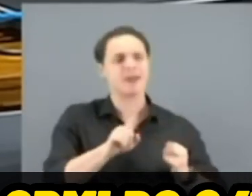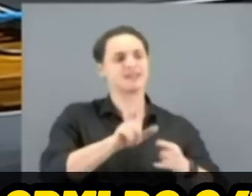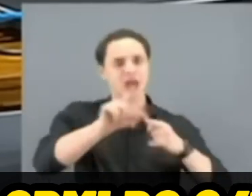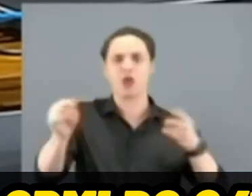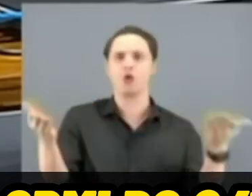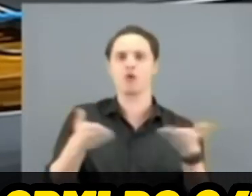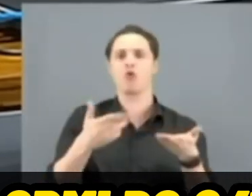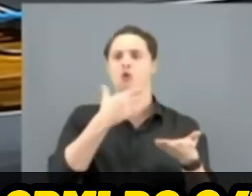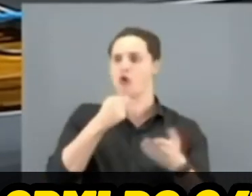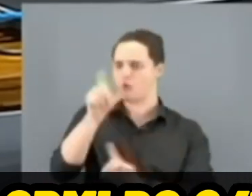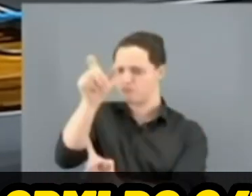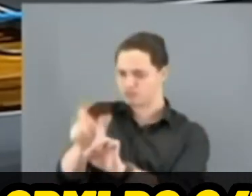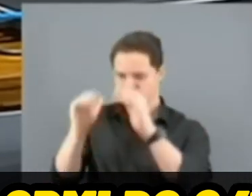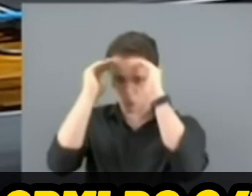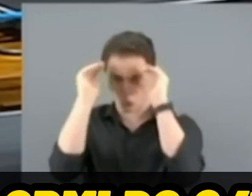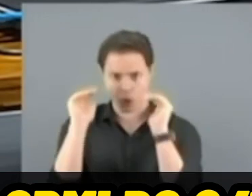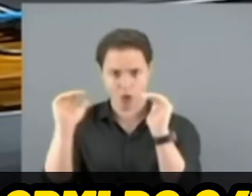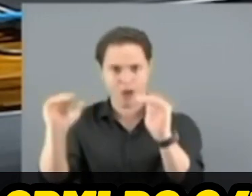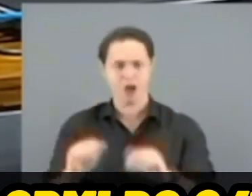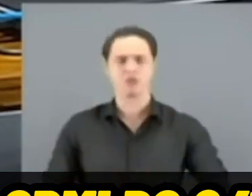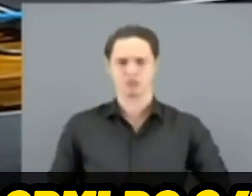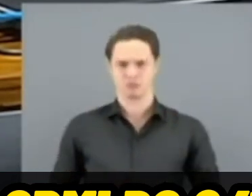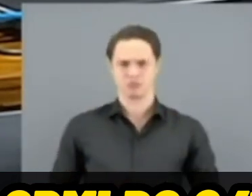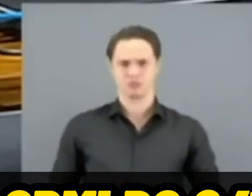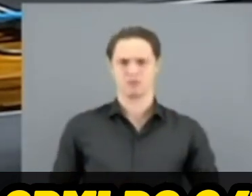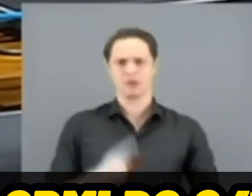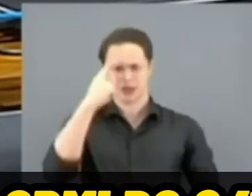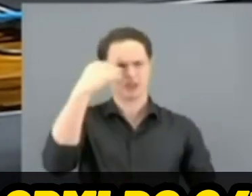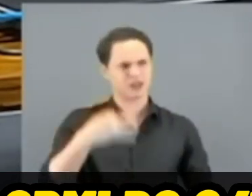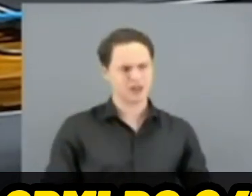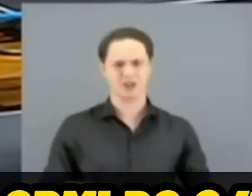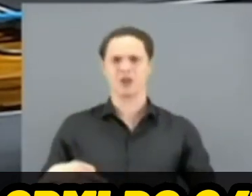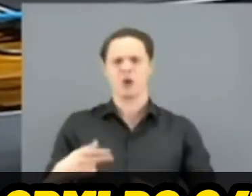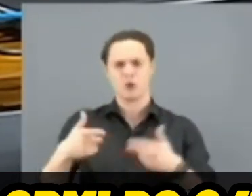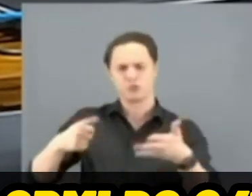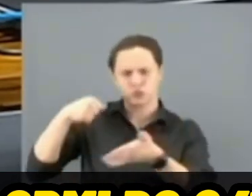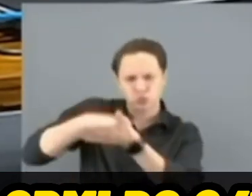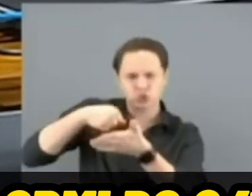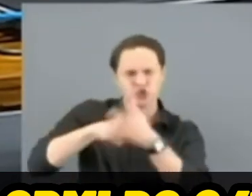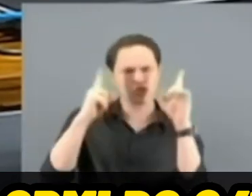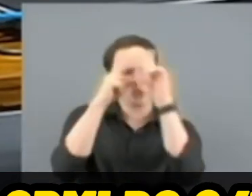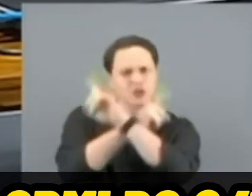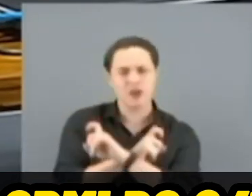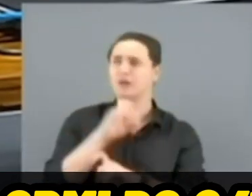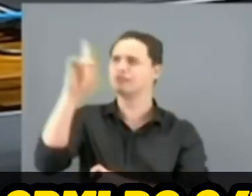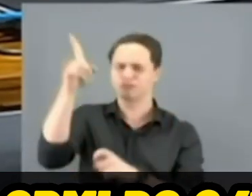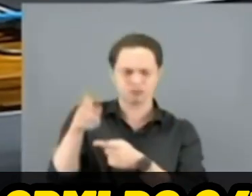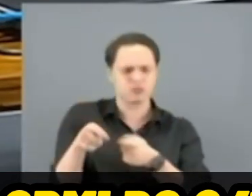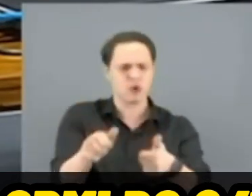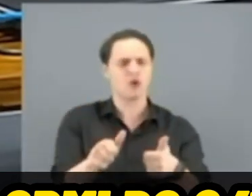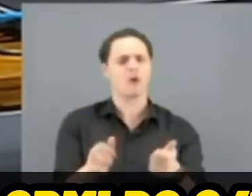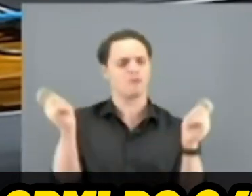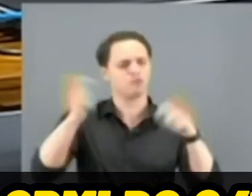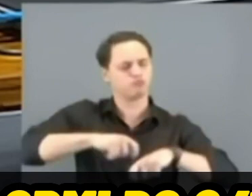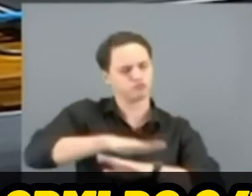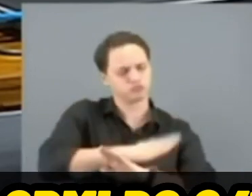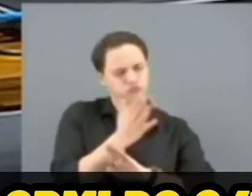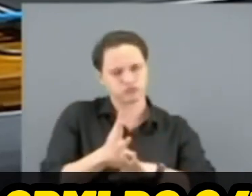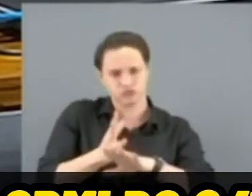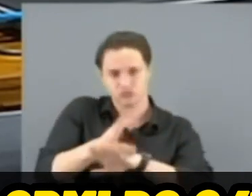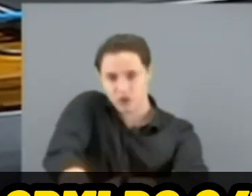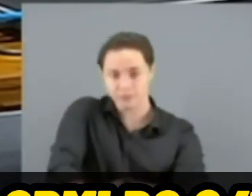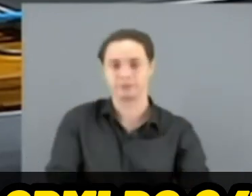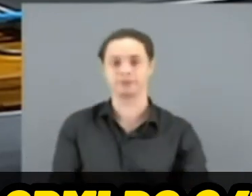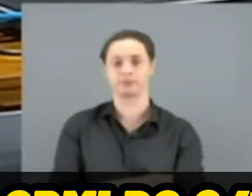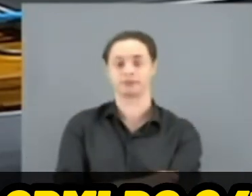Um homem que ficou de pé. E pode ter certeza que grandes batalhas só vêm para grandes homens. E por isso que Deus está te permitindo poder passar essa batalha